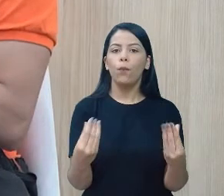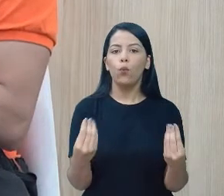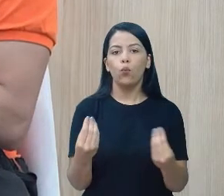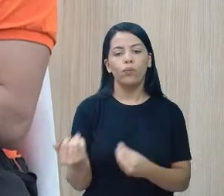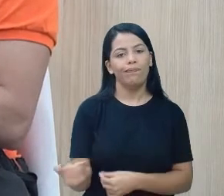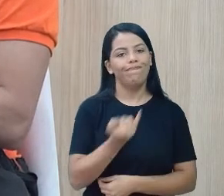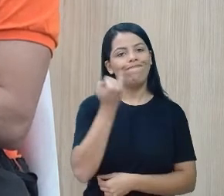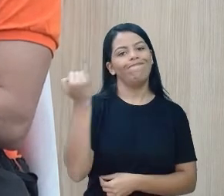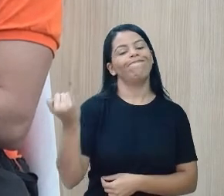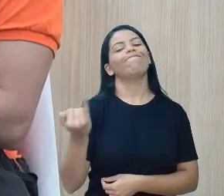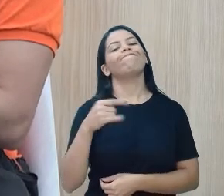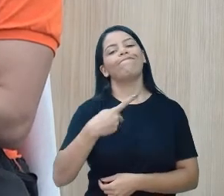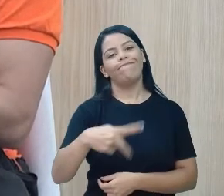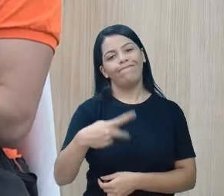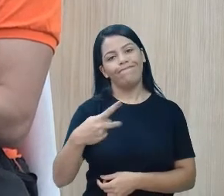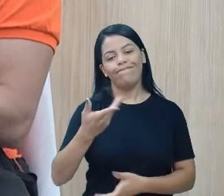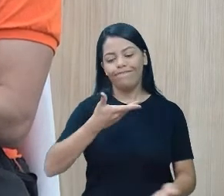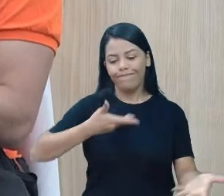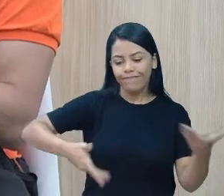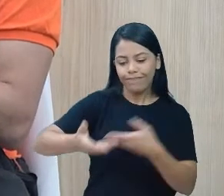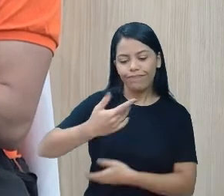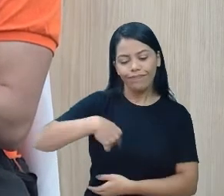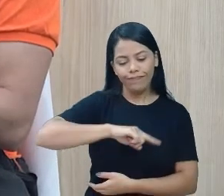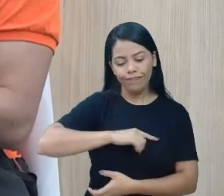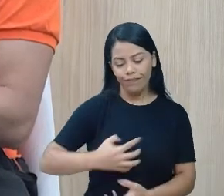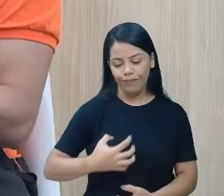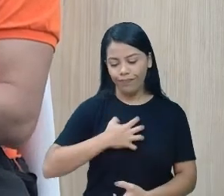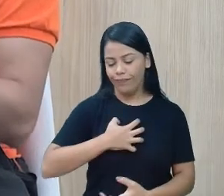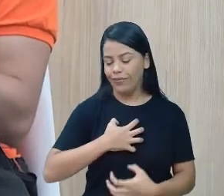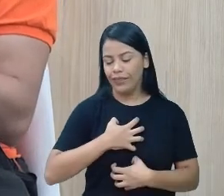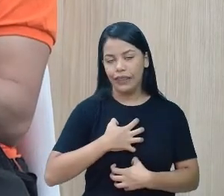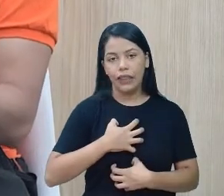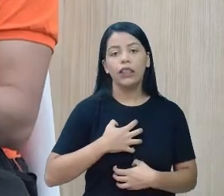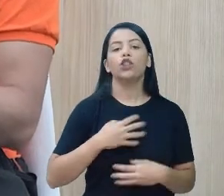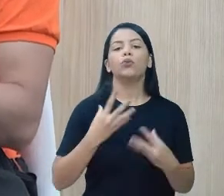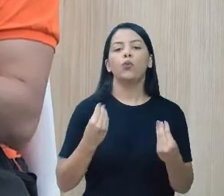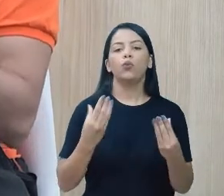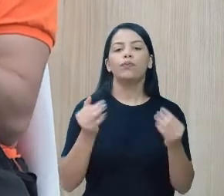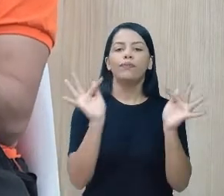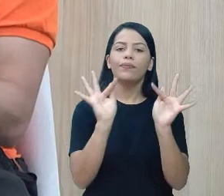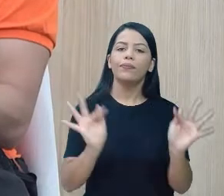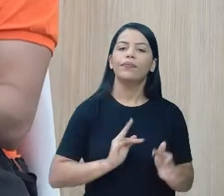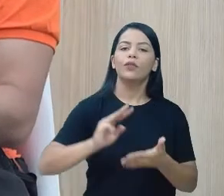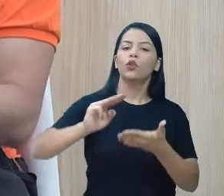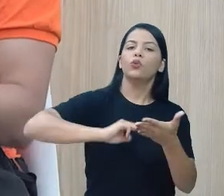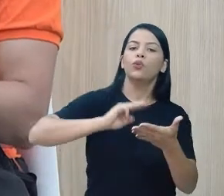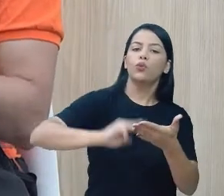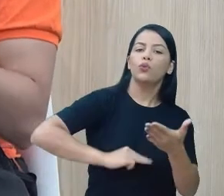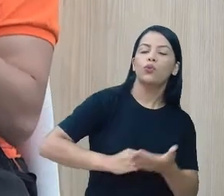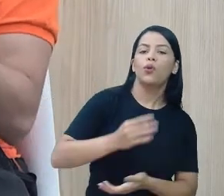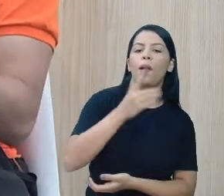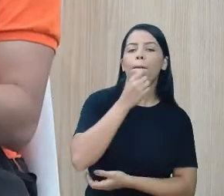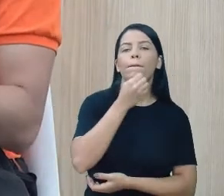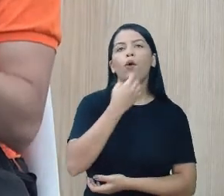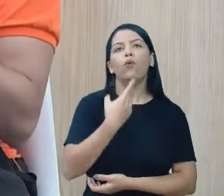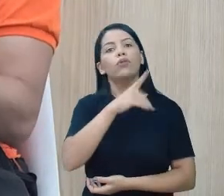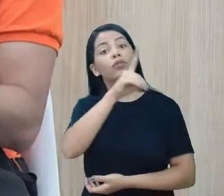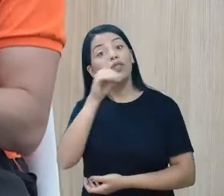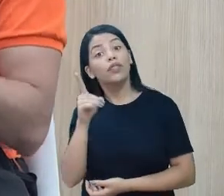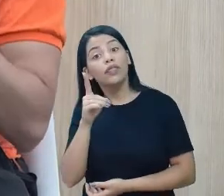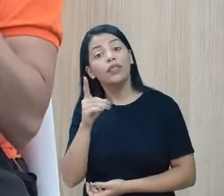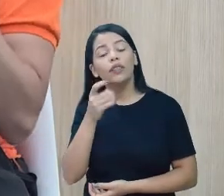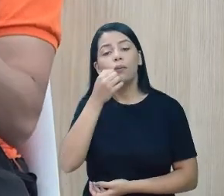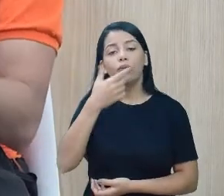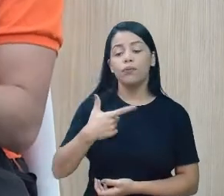a participação aqui de vocês. A gente fica muito feliz com cada comentário, com cada bom dia, com cada nome. Bom dia,